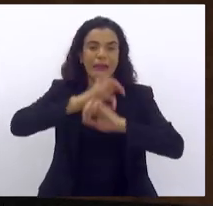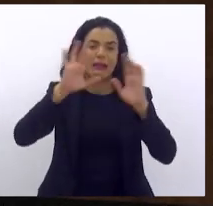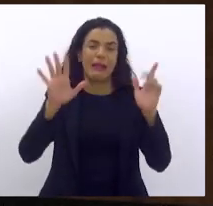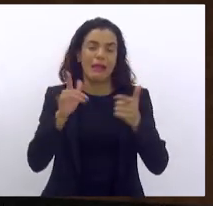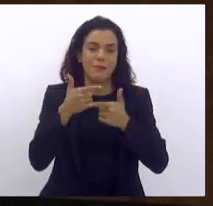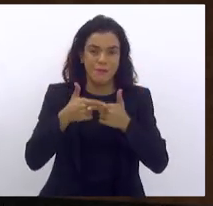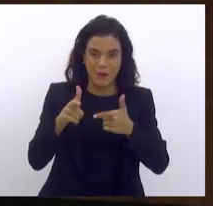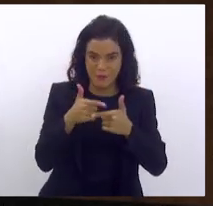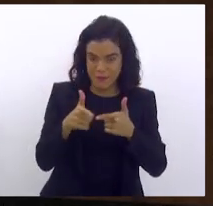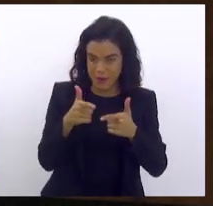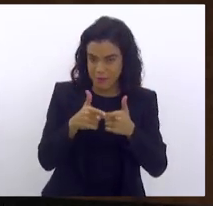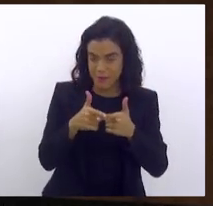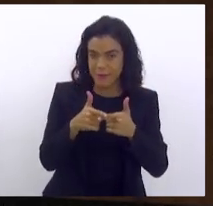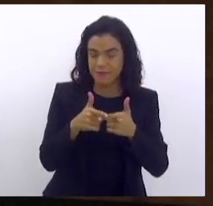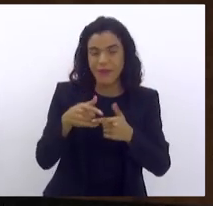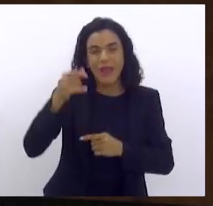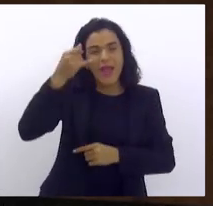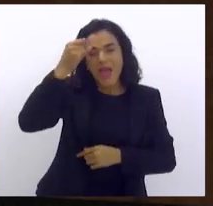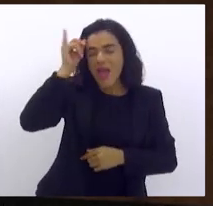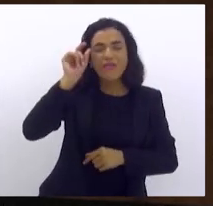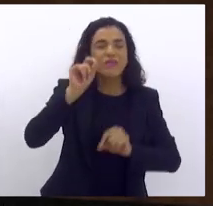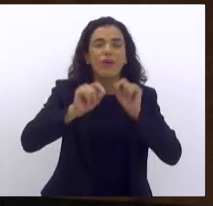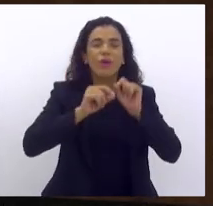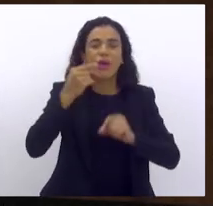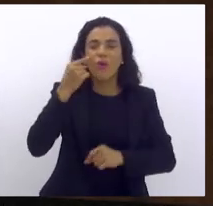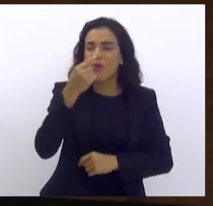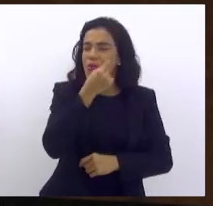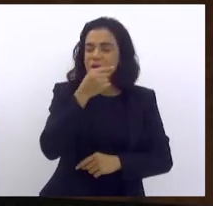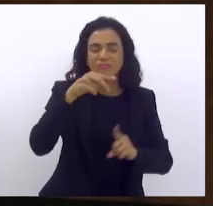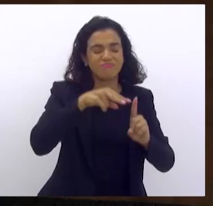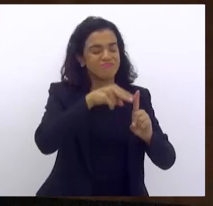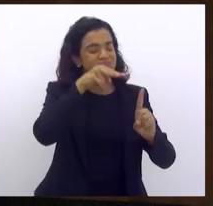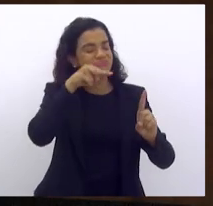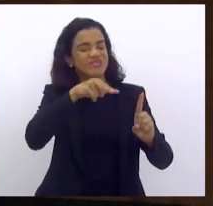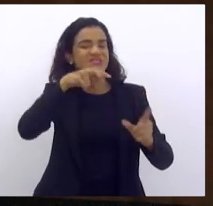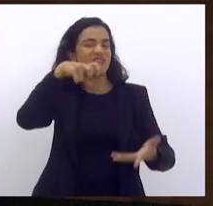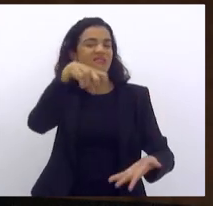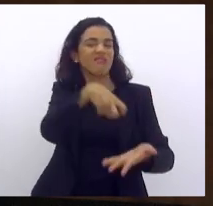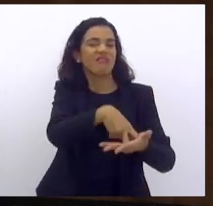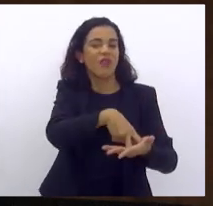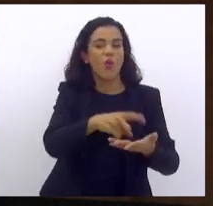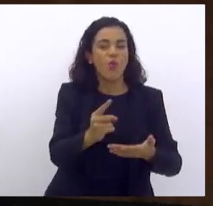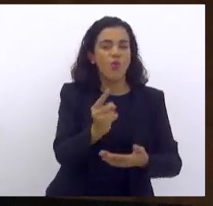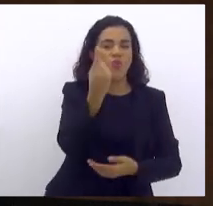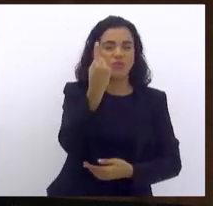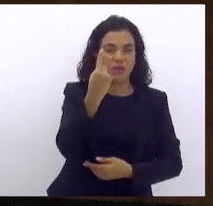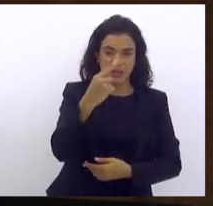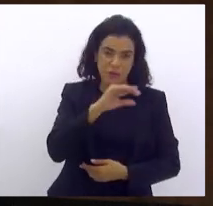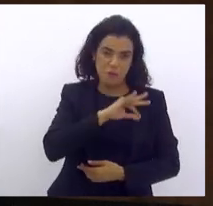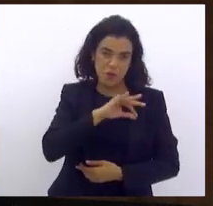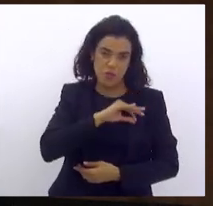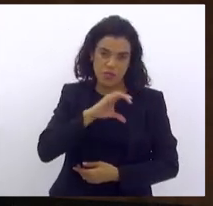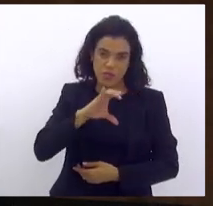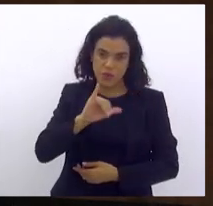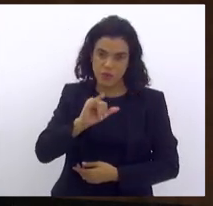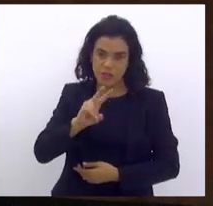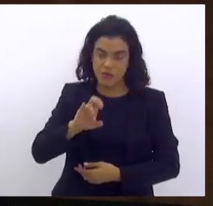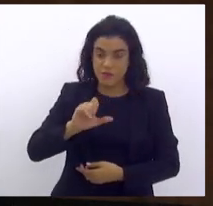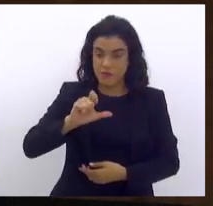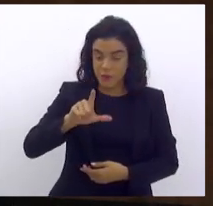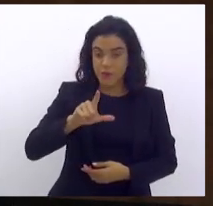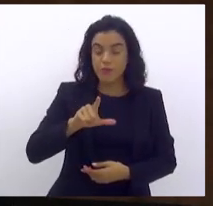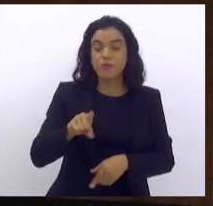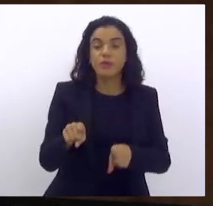sem esse olhar de punição e de responsabilização única dos policiais civis. Lembrando que